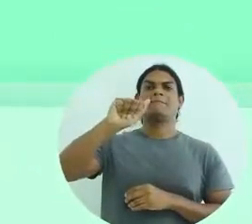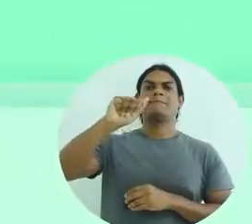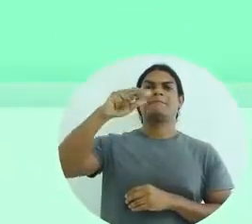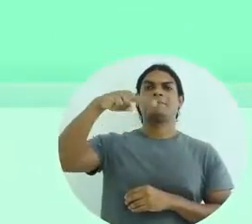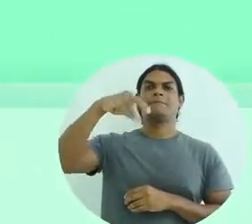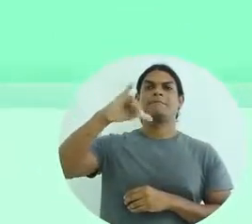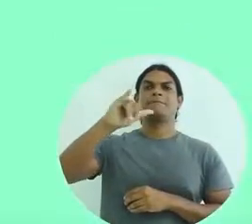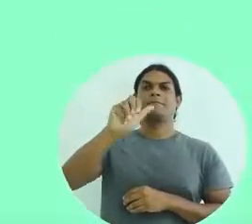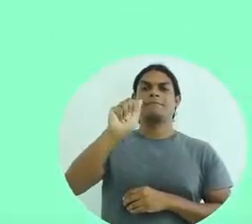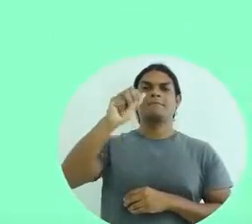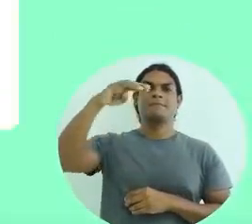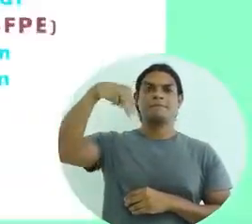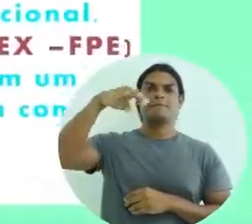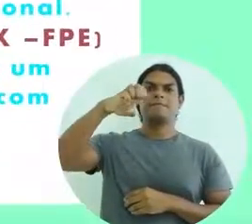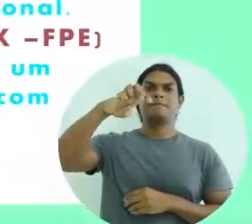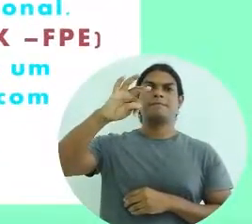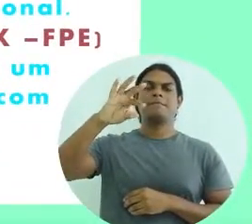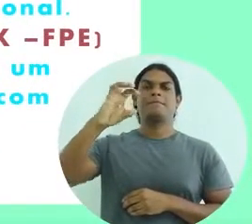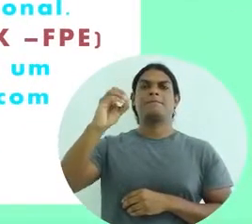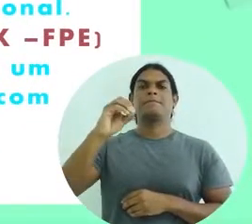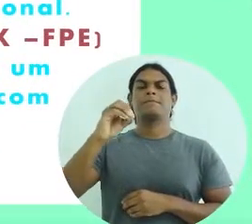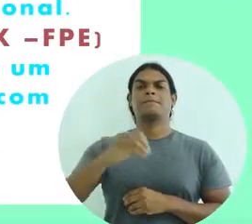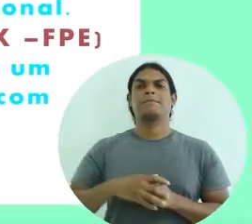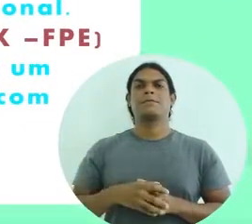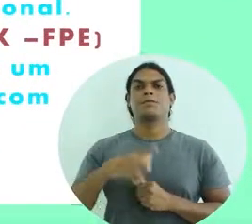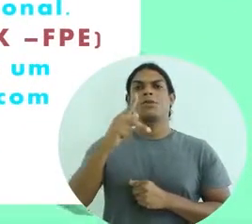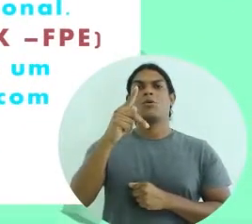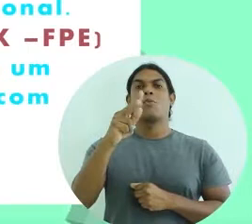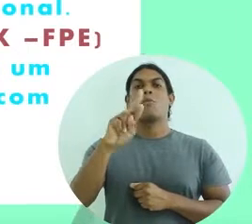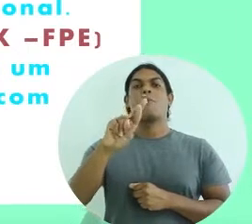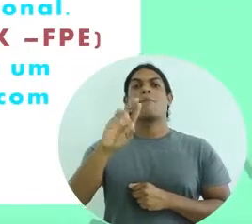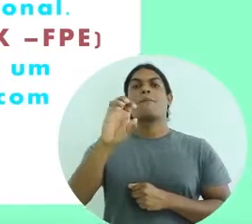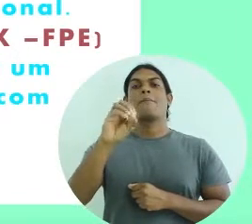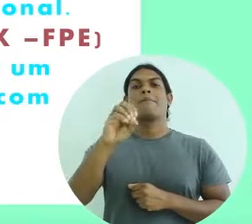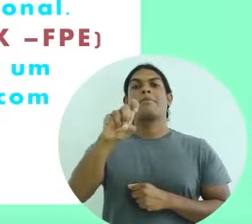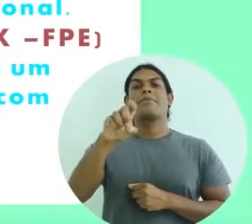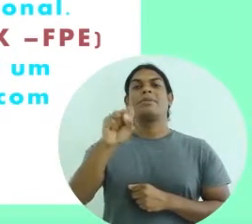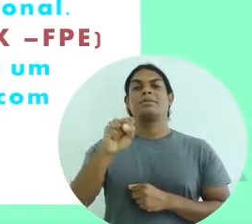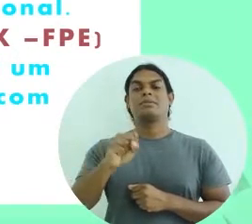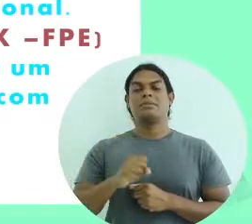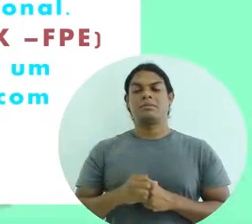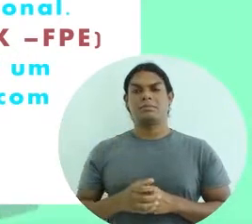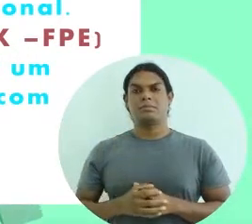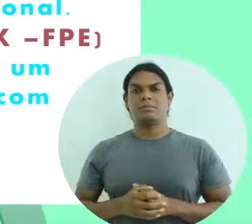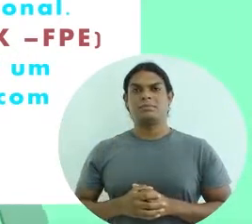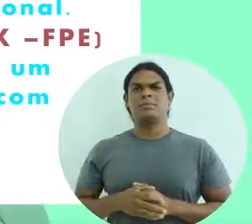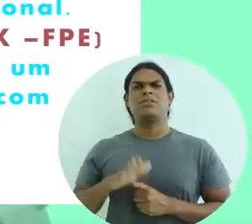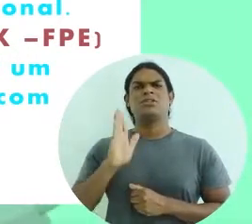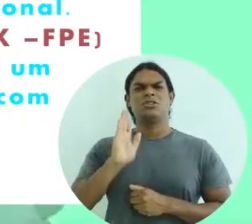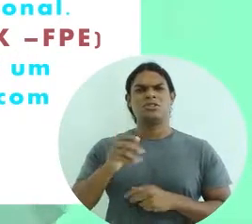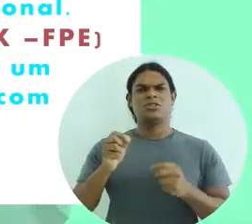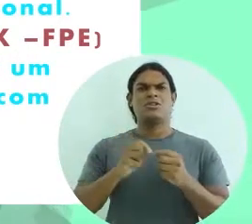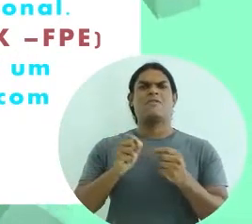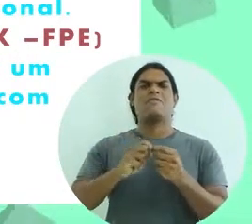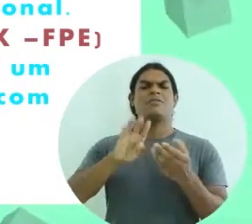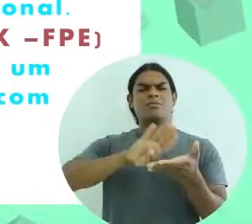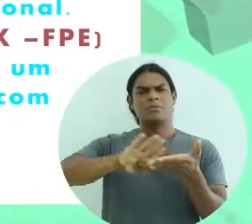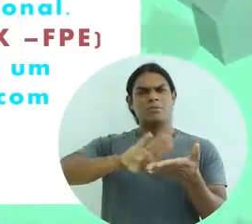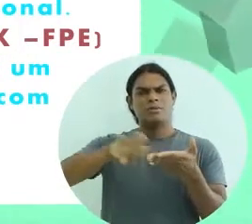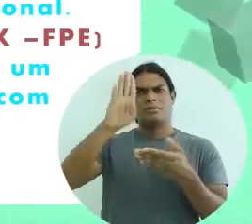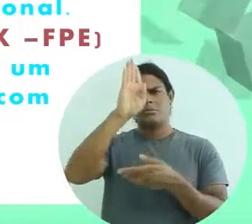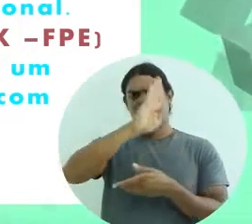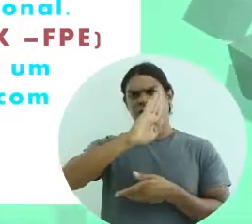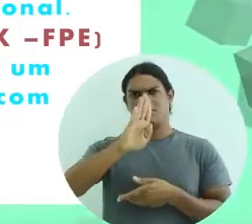PROEX. Esse já é um programa definido pelo Banco do Brasil, de forma geral,